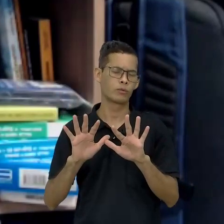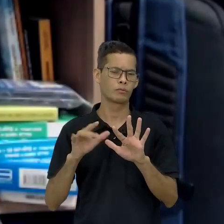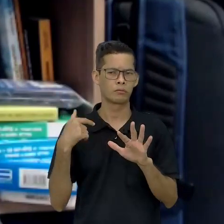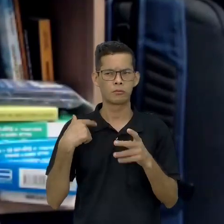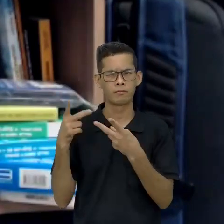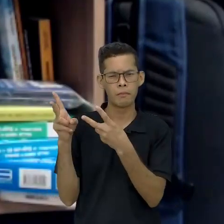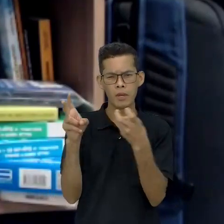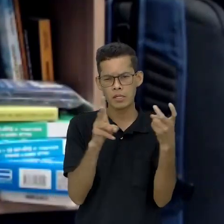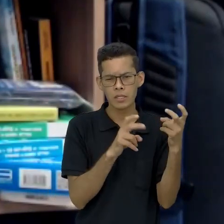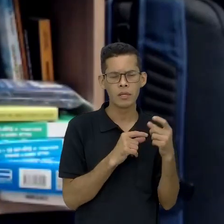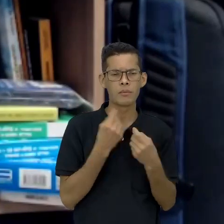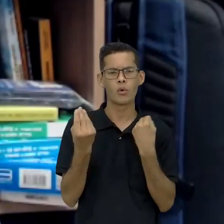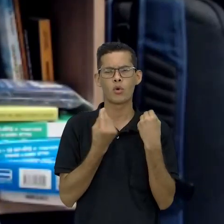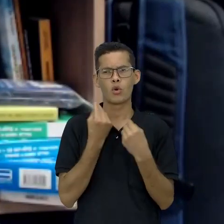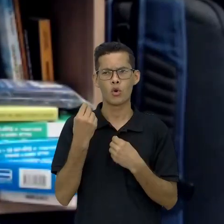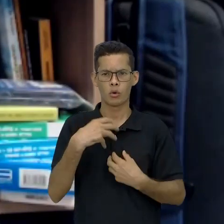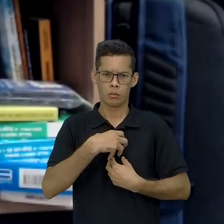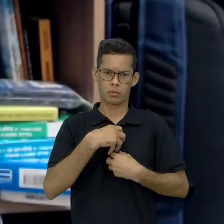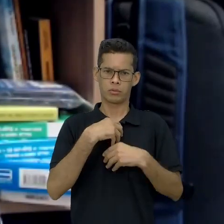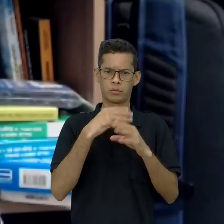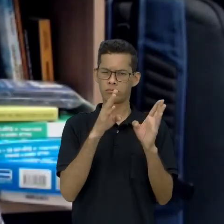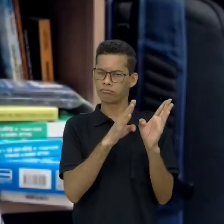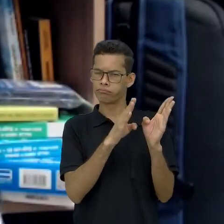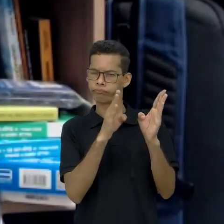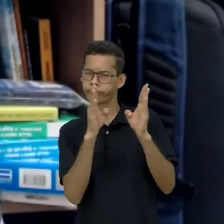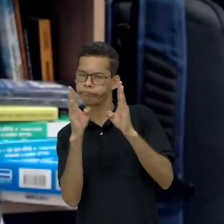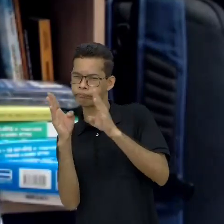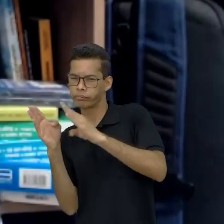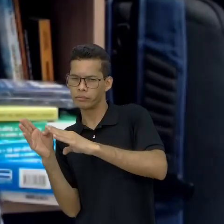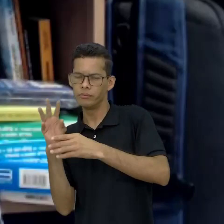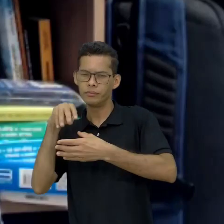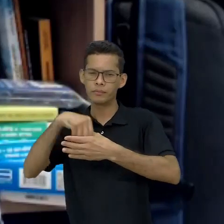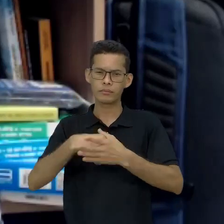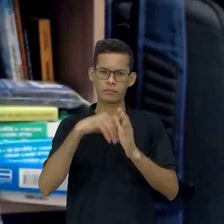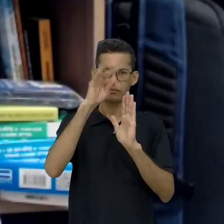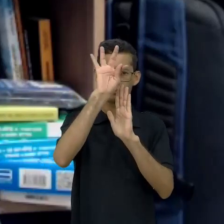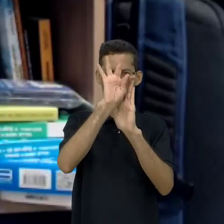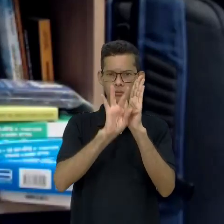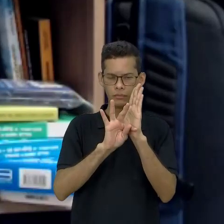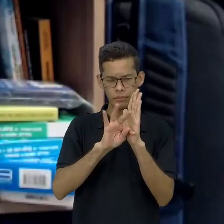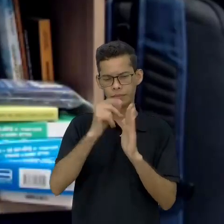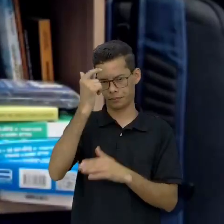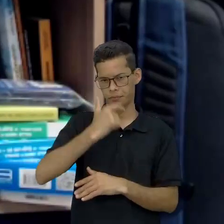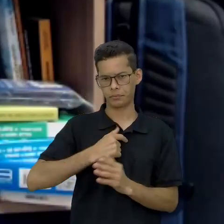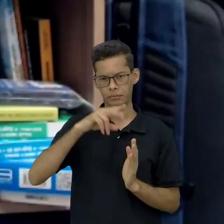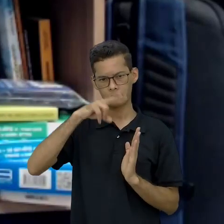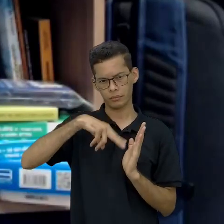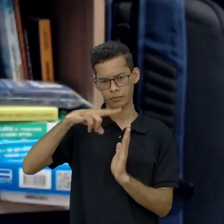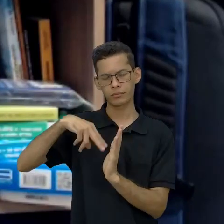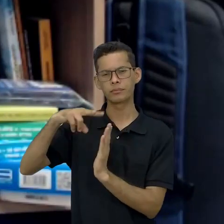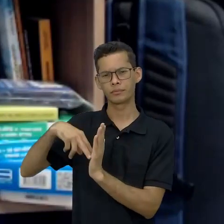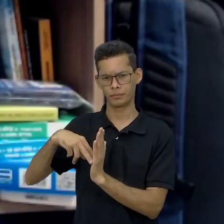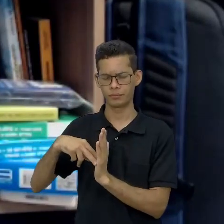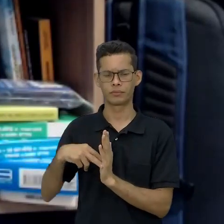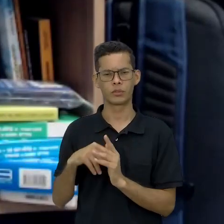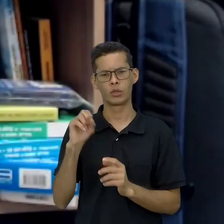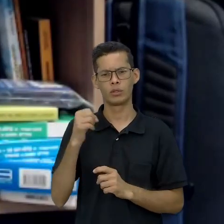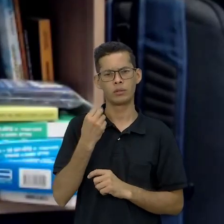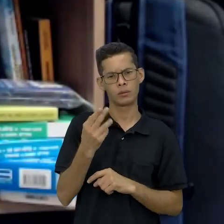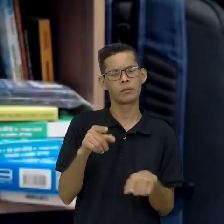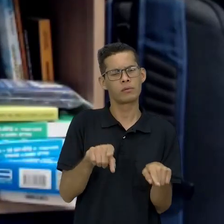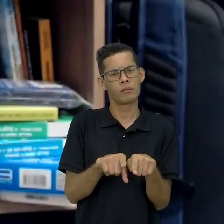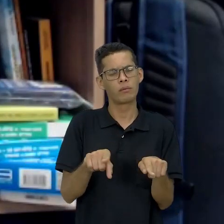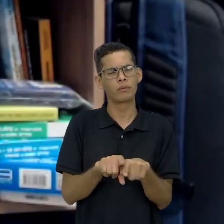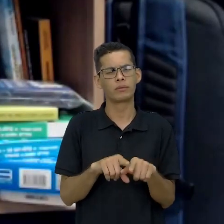a situação que está ocorrendo naquele trecho do texto em que eu estou lendo, ou a percepção